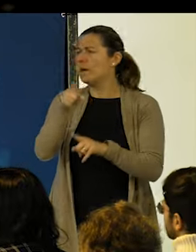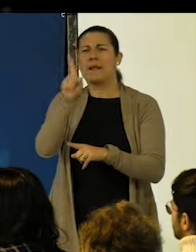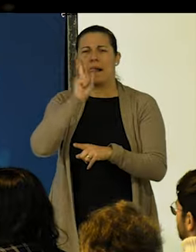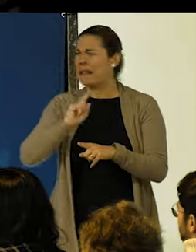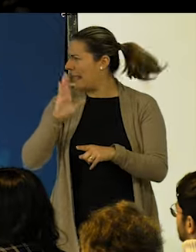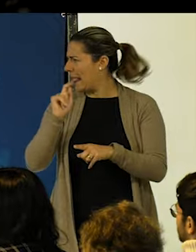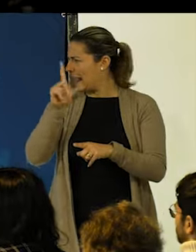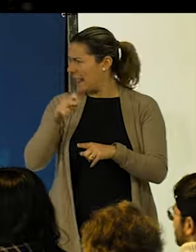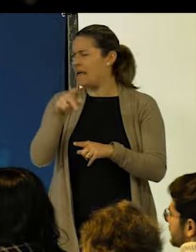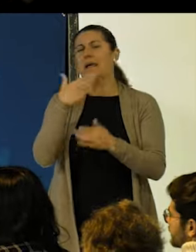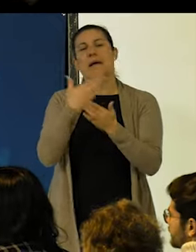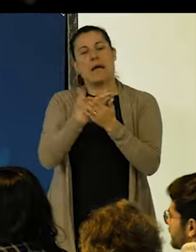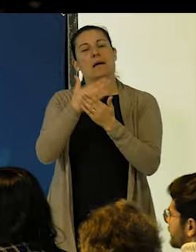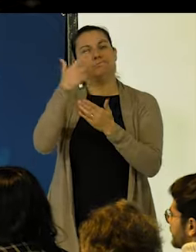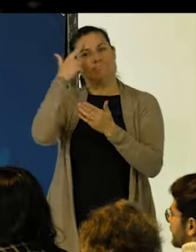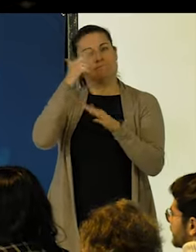fez por todas nós.